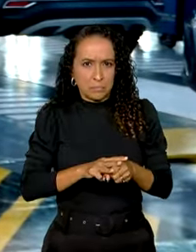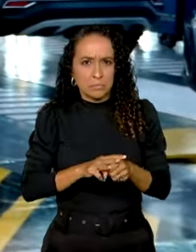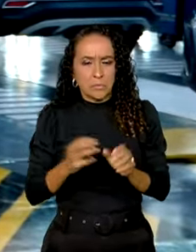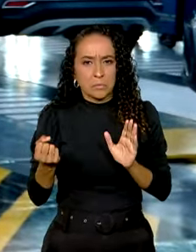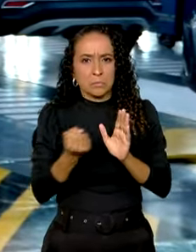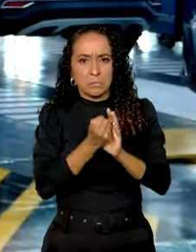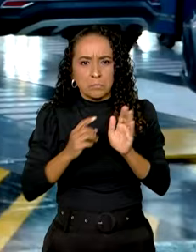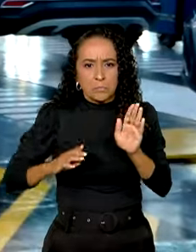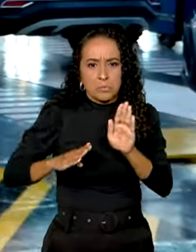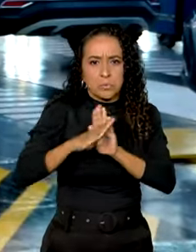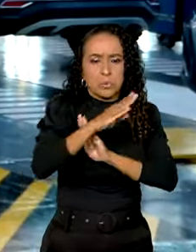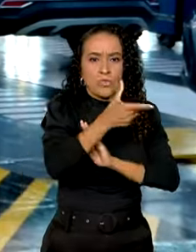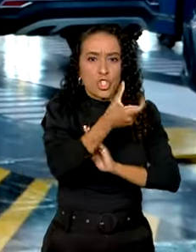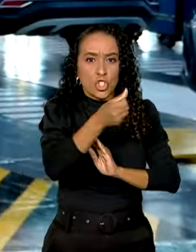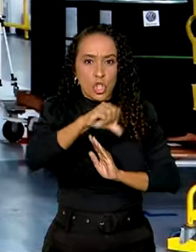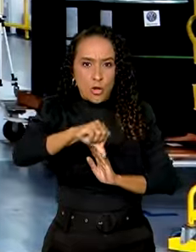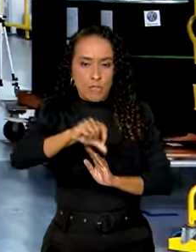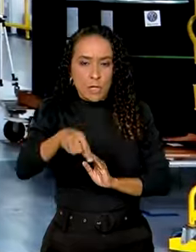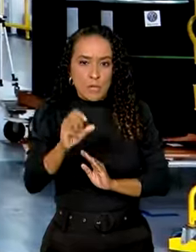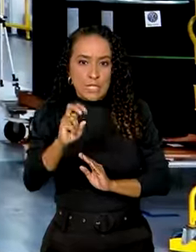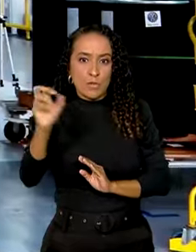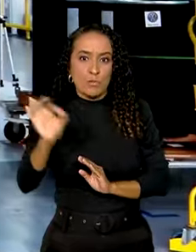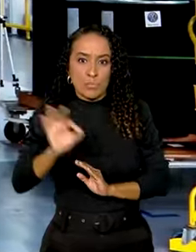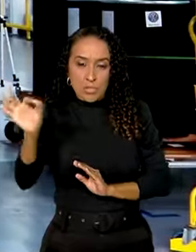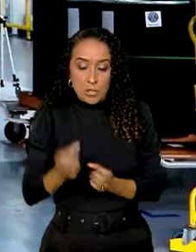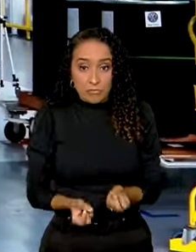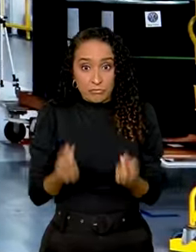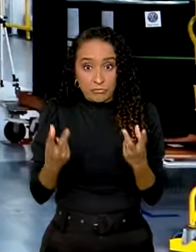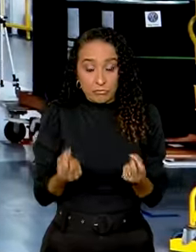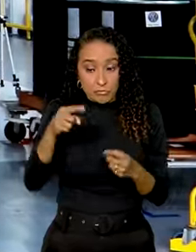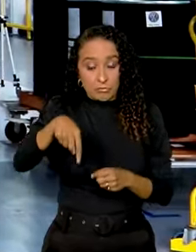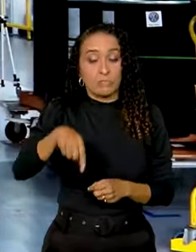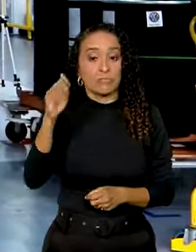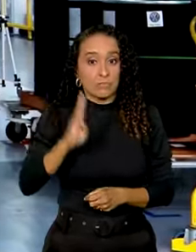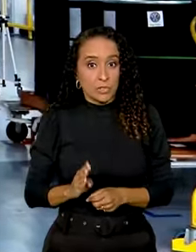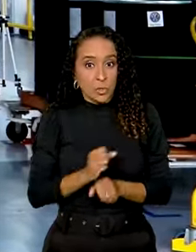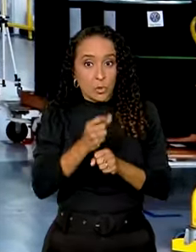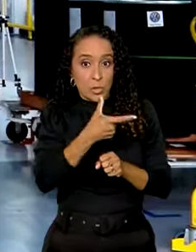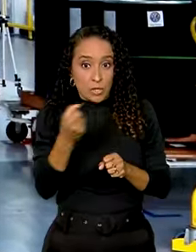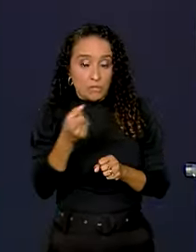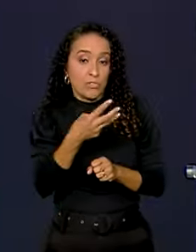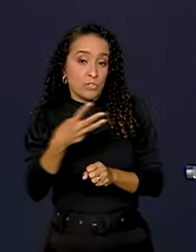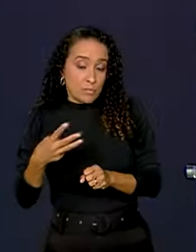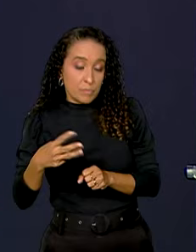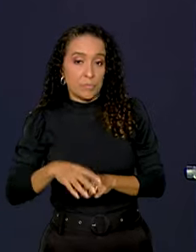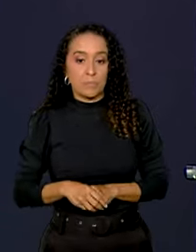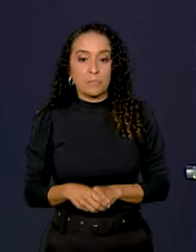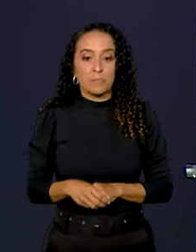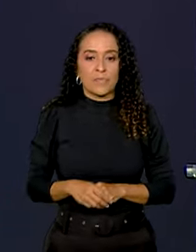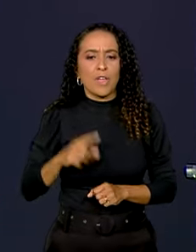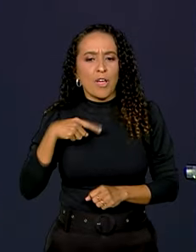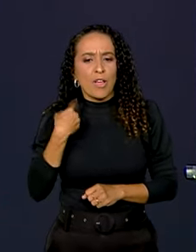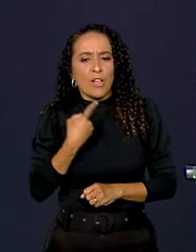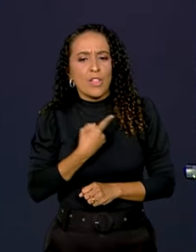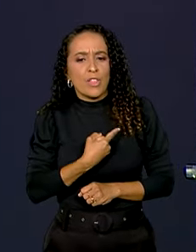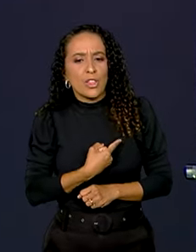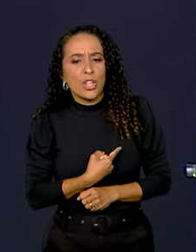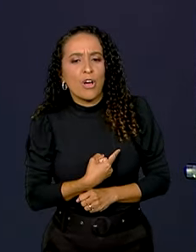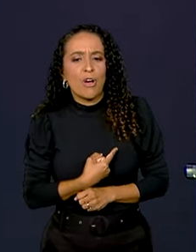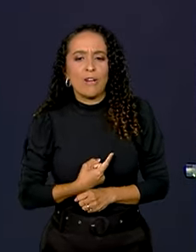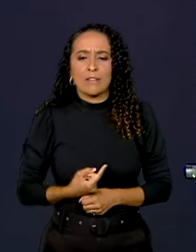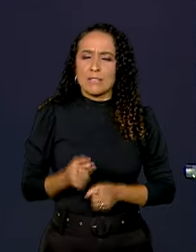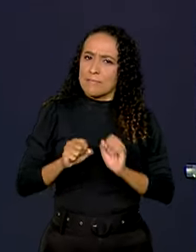de 29,5% no volume de vendas no país em 2023. Estamos dando